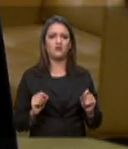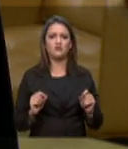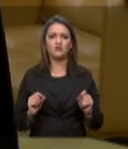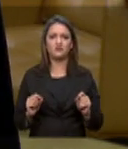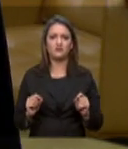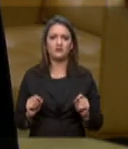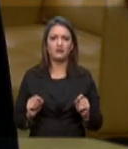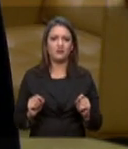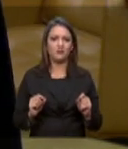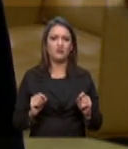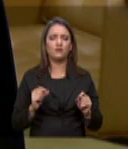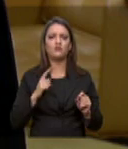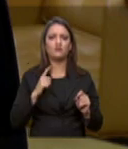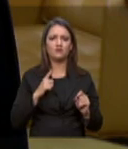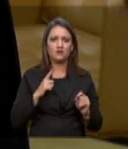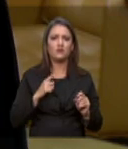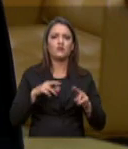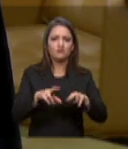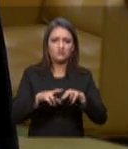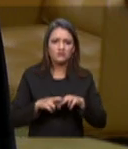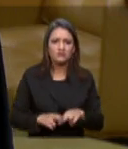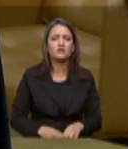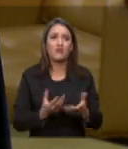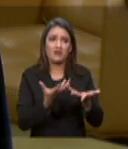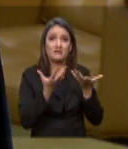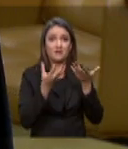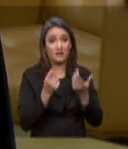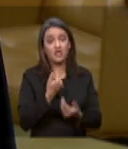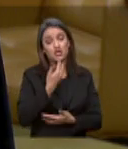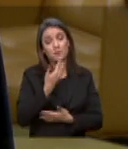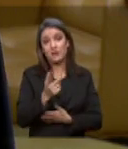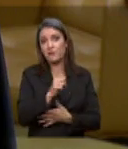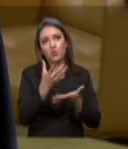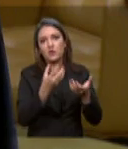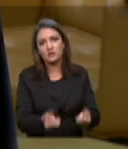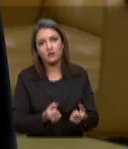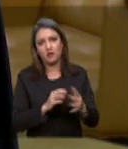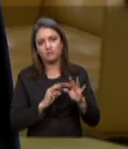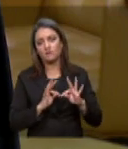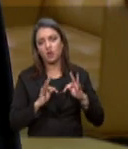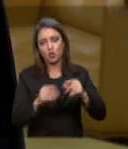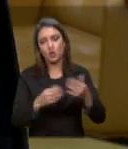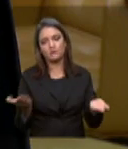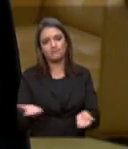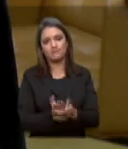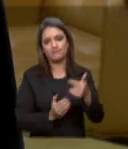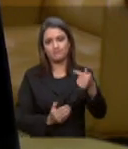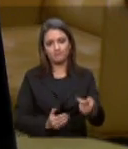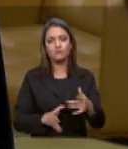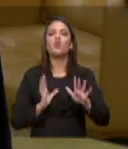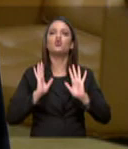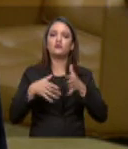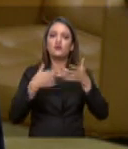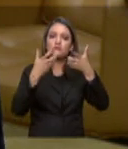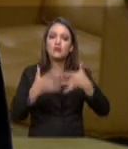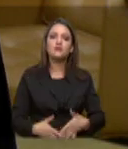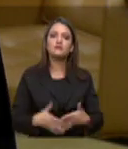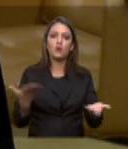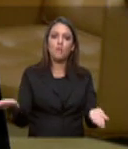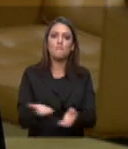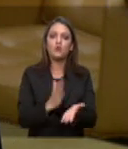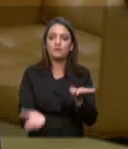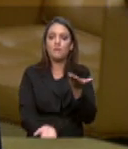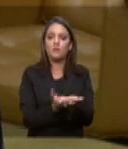conduzirá ao não conhecimento de todos os feitos. Esses pontos estão bem colocados já nos autos e também nos